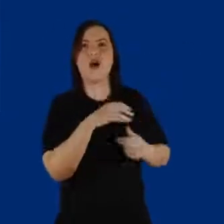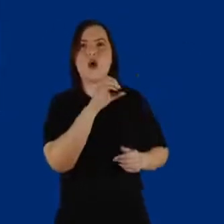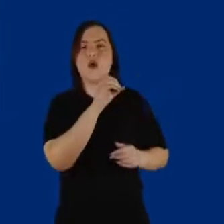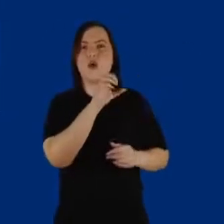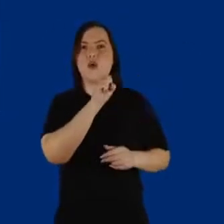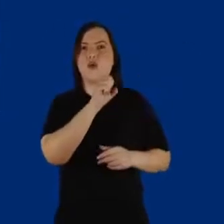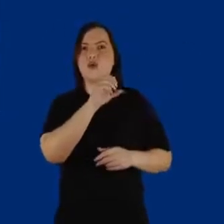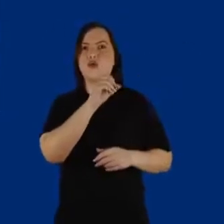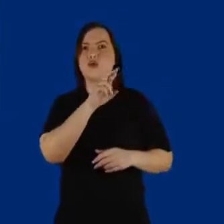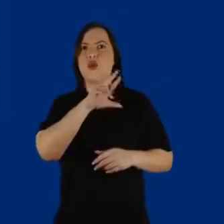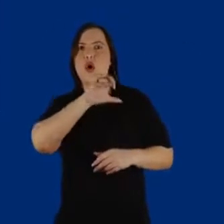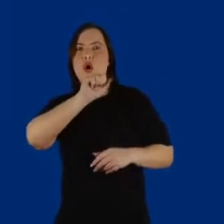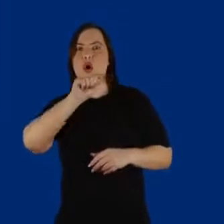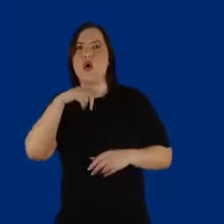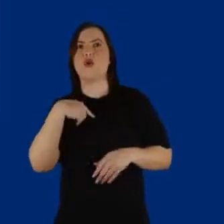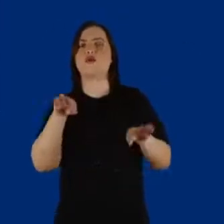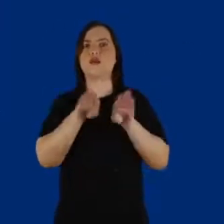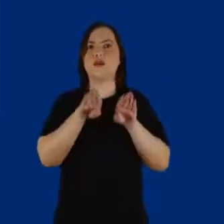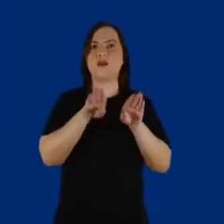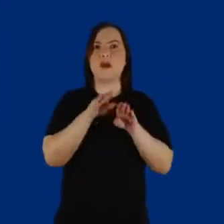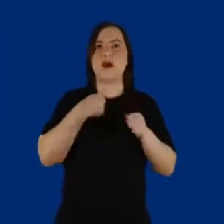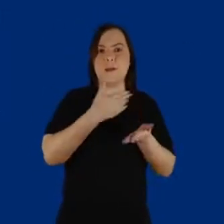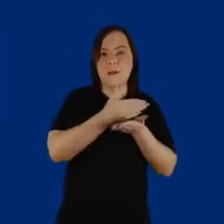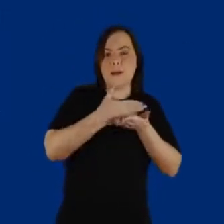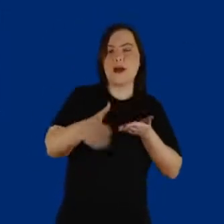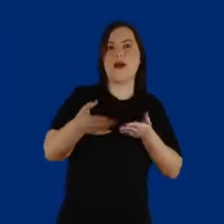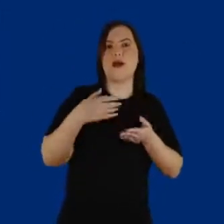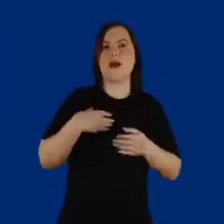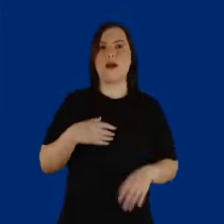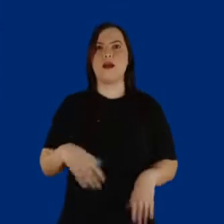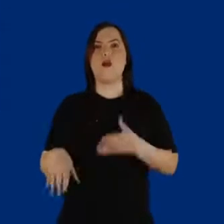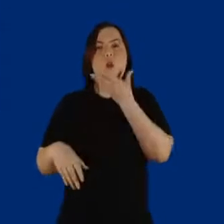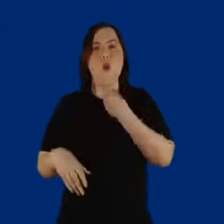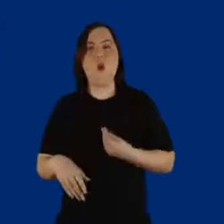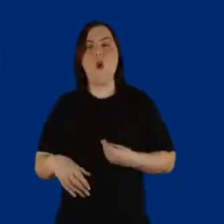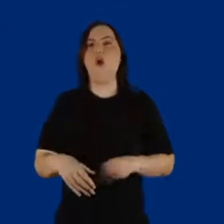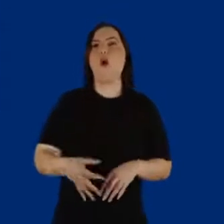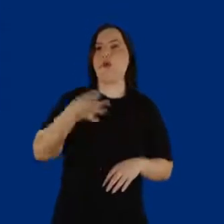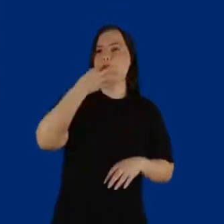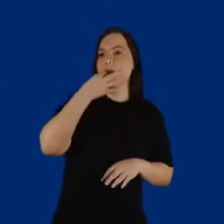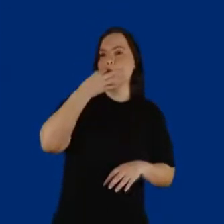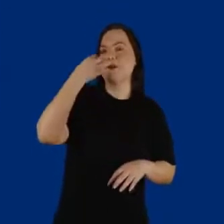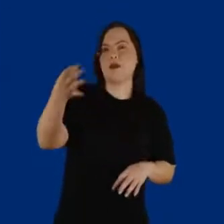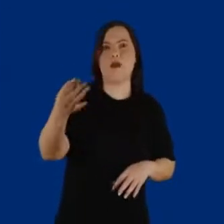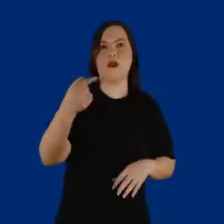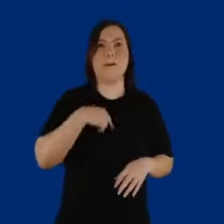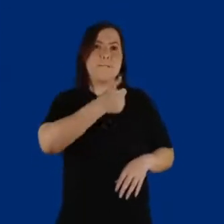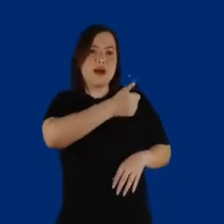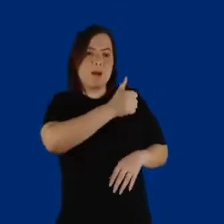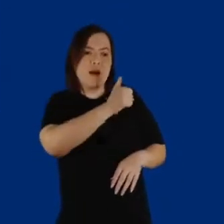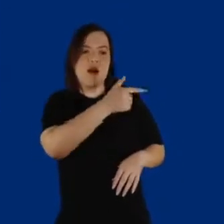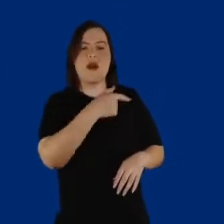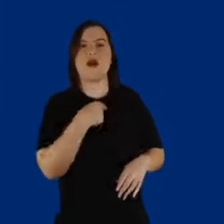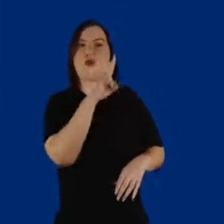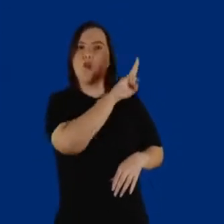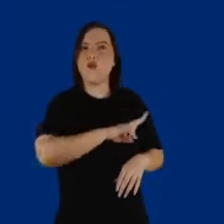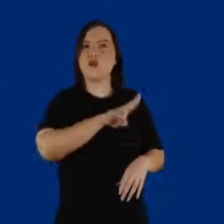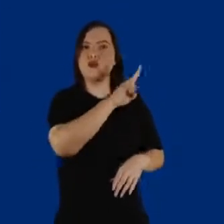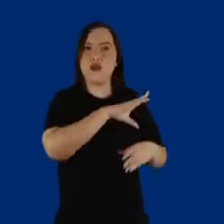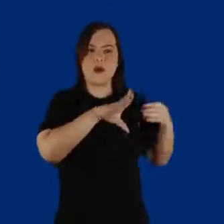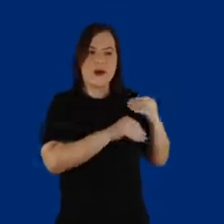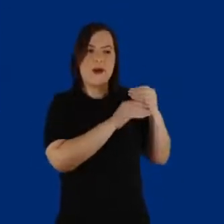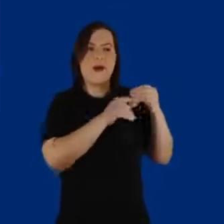Freud no Brasil, foi o primeiro brasileiro a juntar uma coleção de pacientes psiquiátricos, foi o primeiro a aplicar a